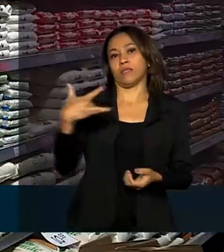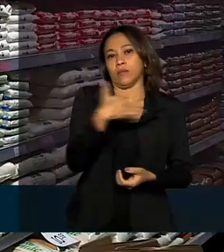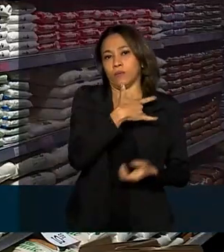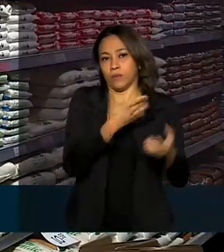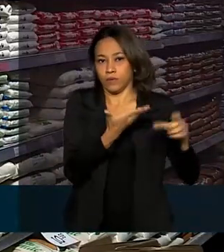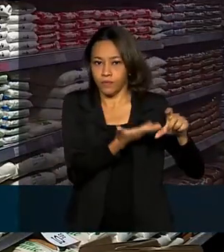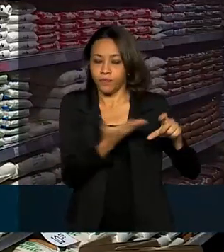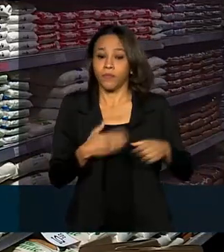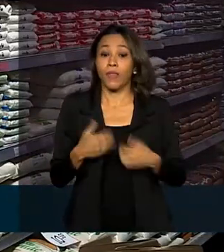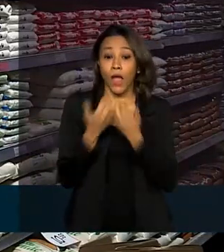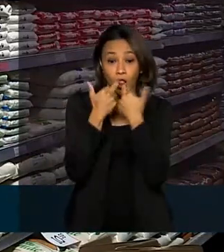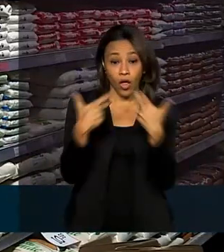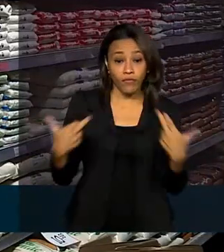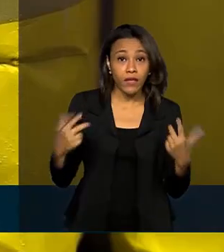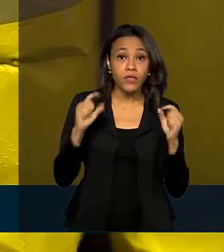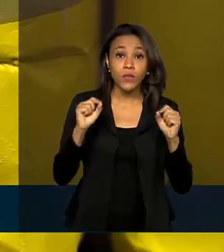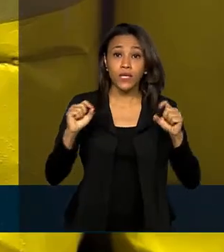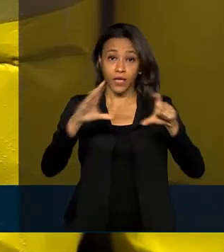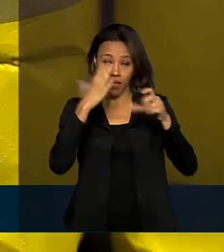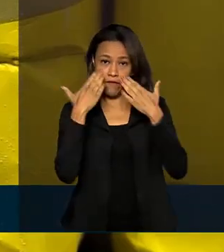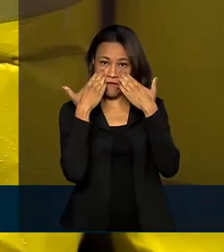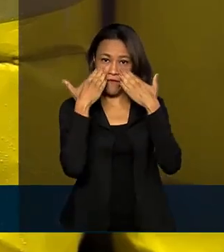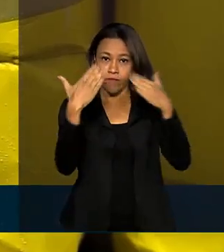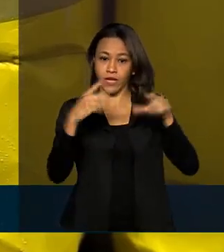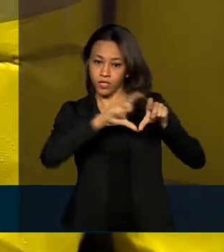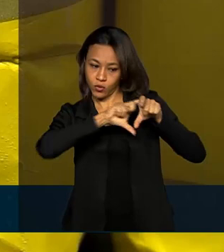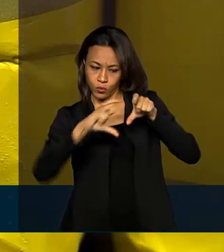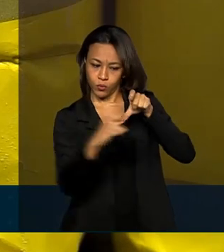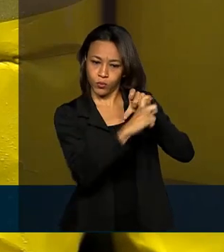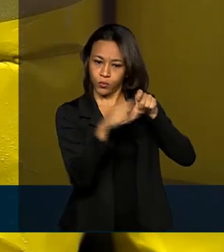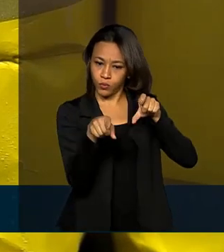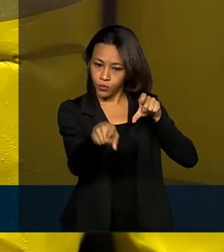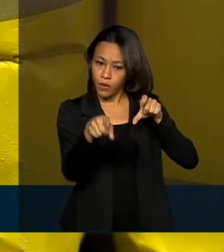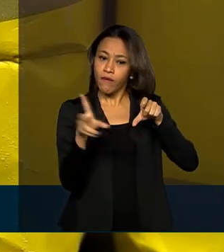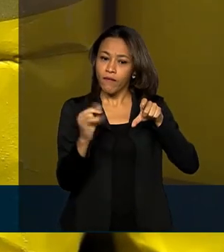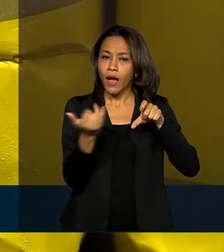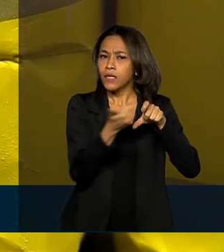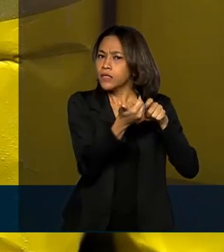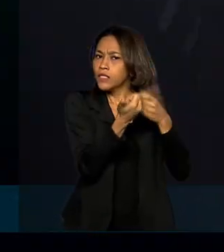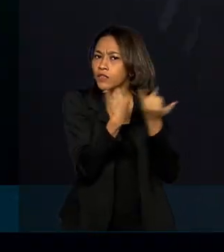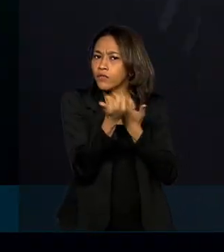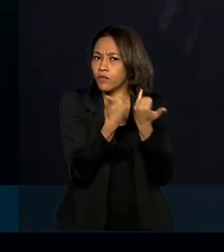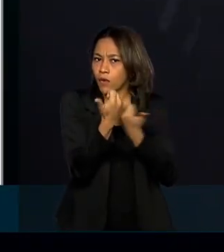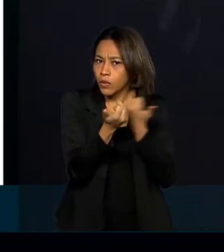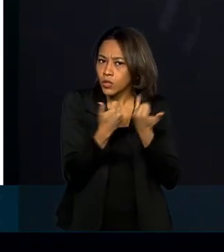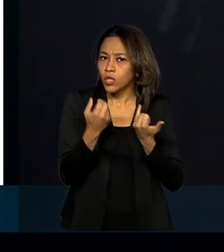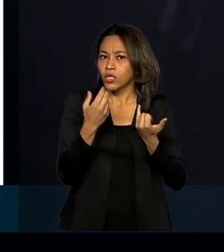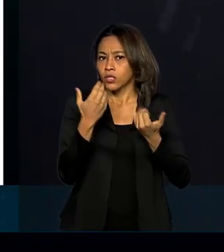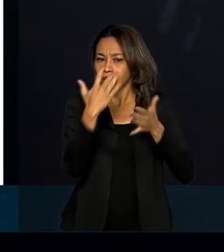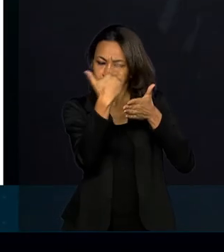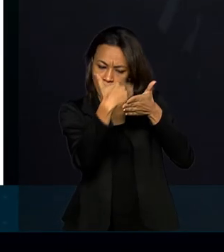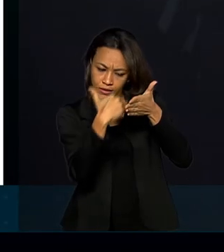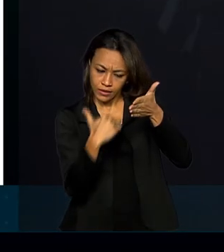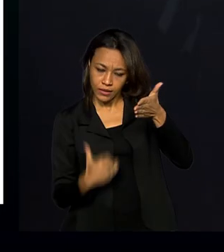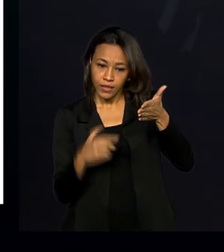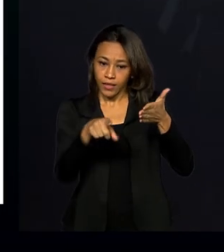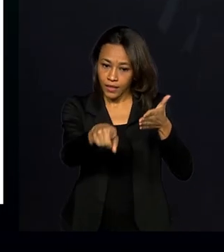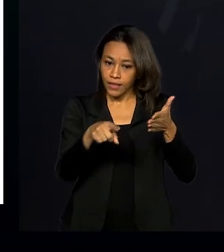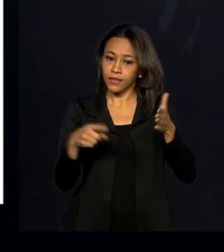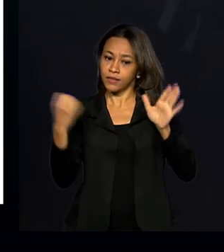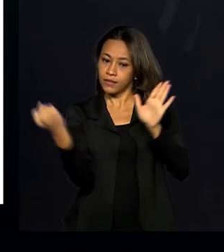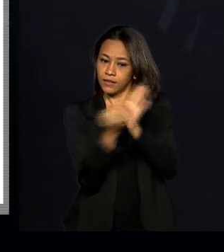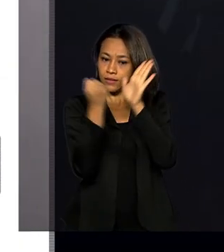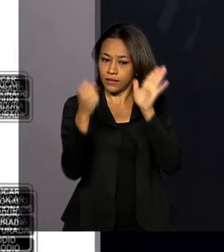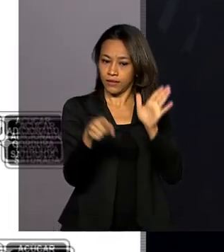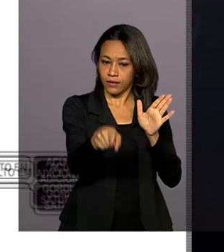grande novidade é que a parte da frente dos rótulos vai passar a trazer informações nutricionais. Este selo frontal vai indicar